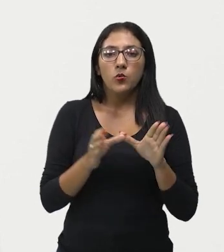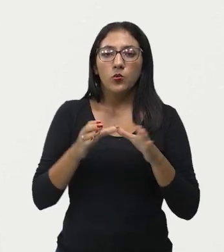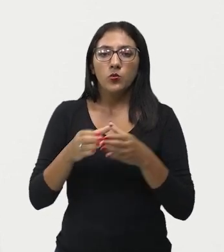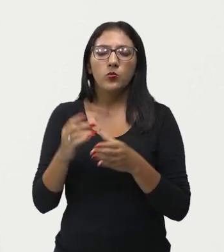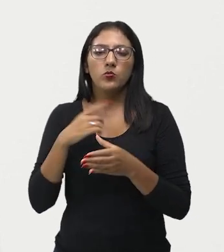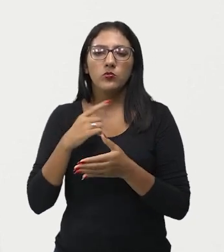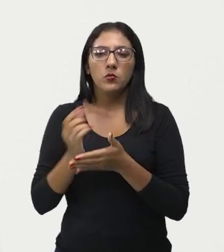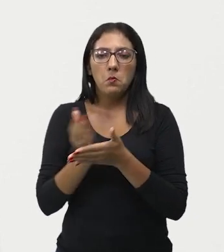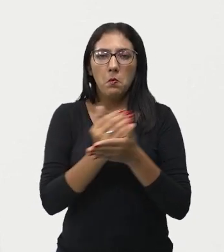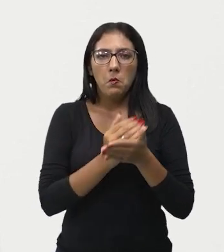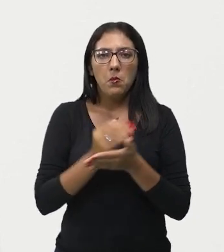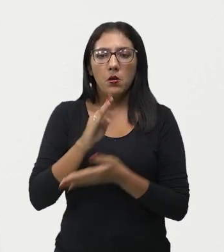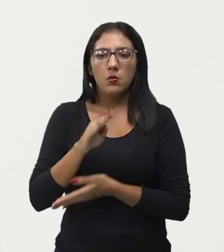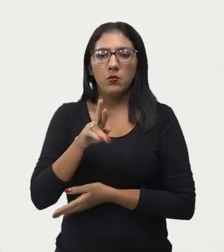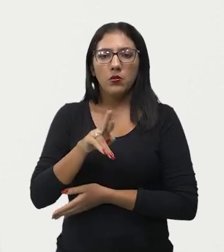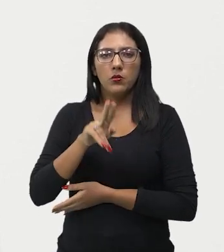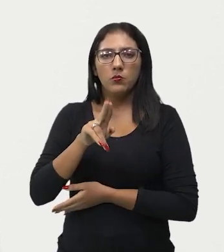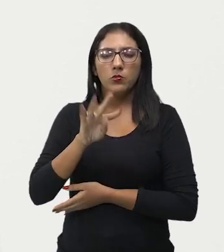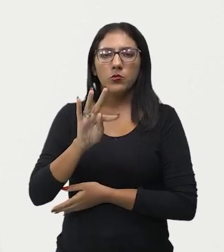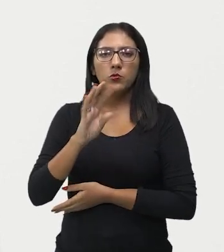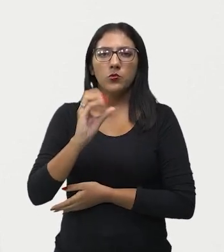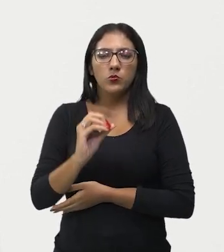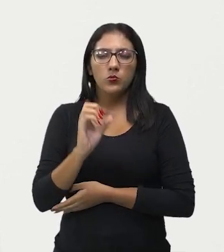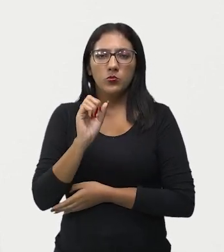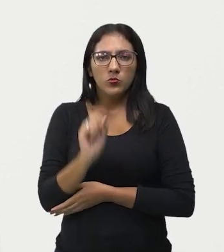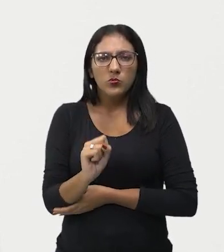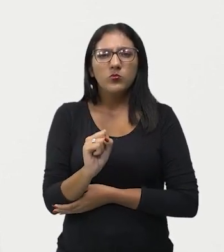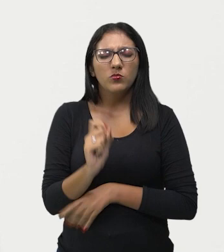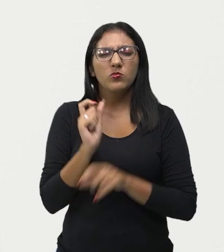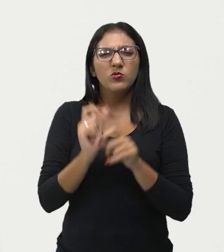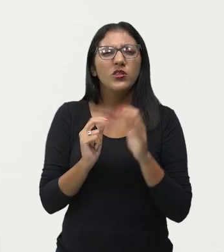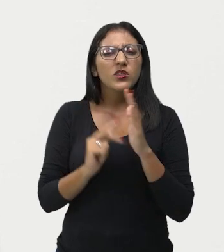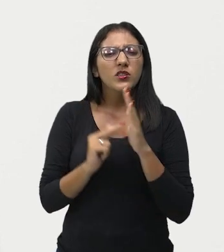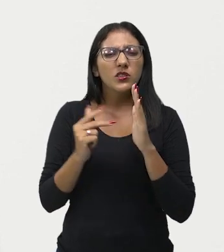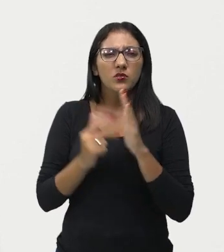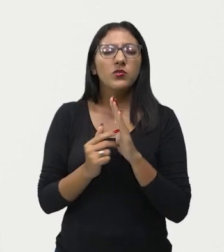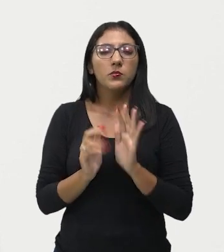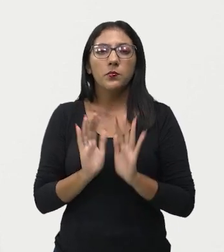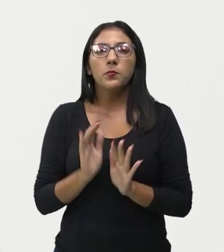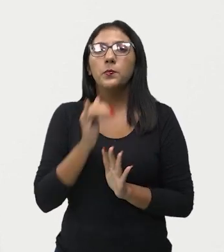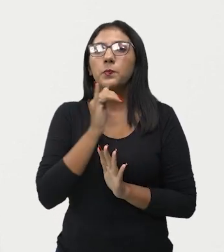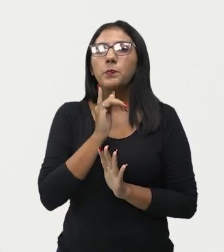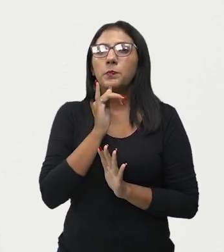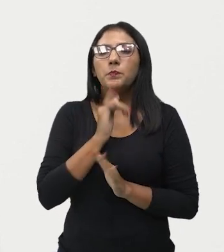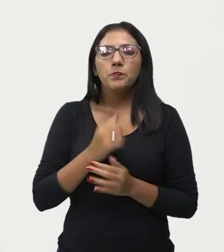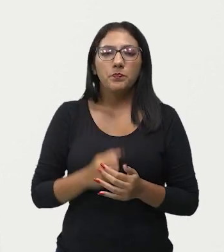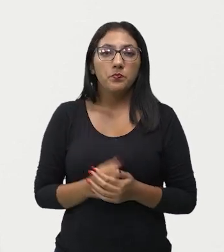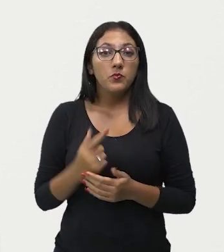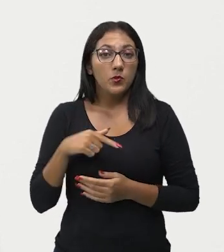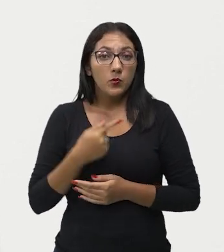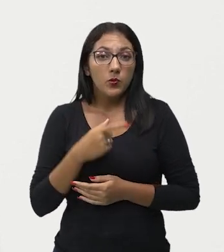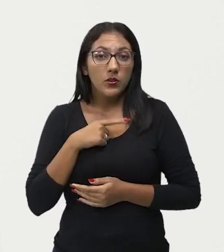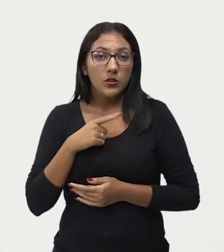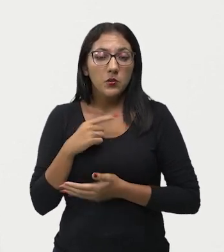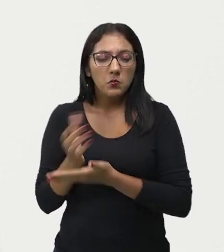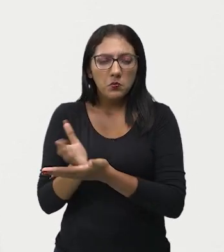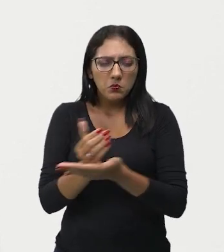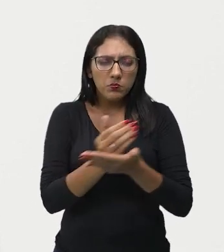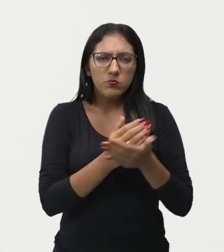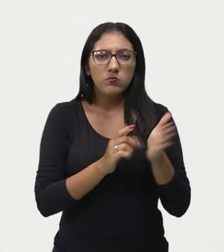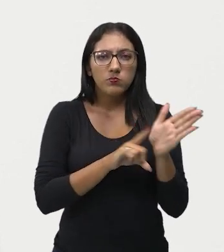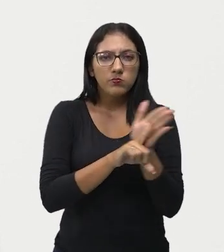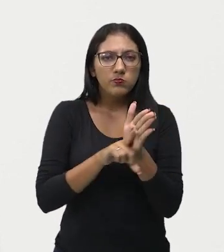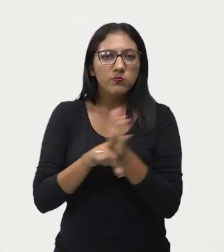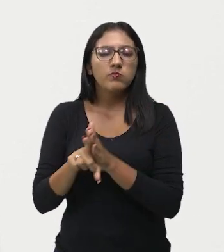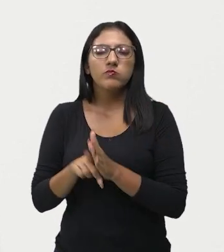chamadas de dados brutos. Isso aqui é muito tranquilo, essa ideia de dados brutos, pessoal. Porque imagina só, quando a gente faz uma pesquisa, os